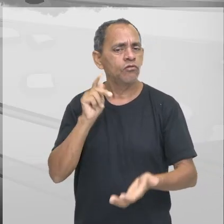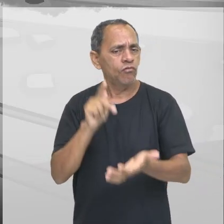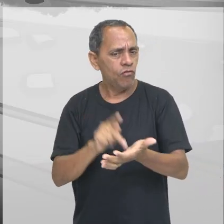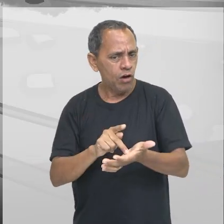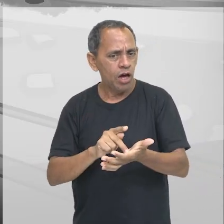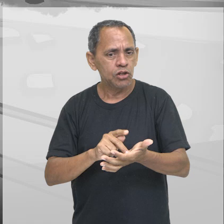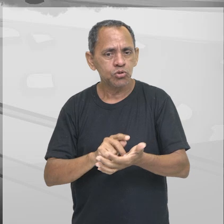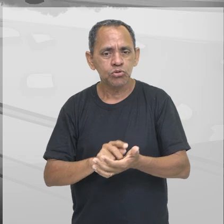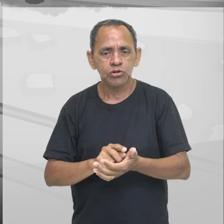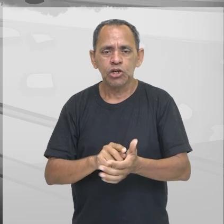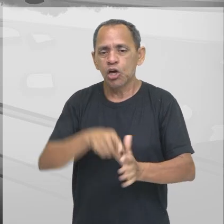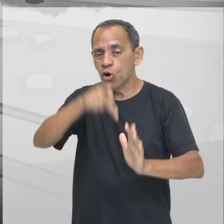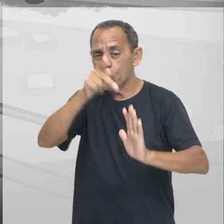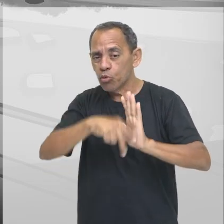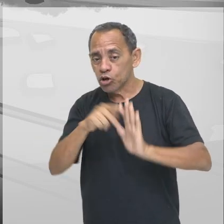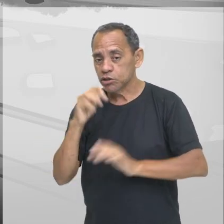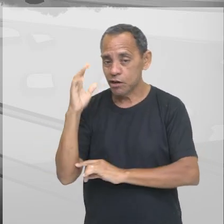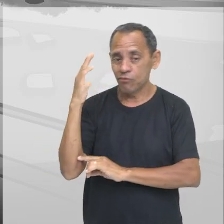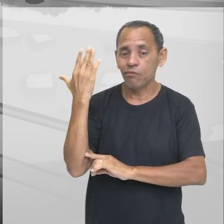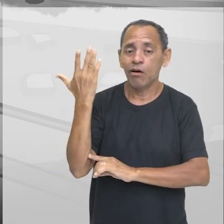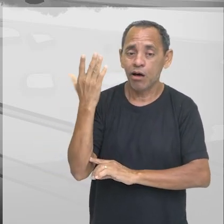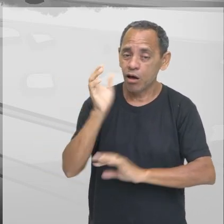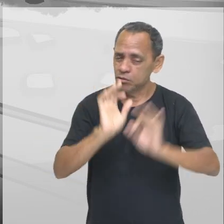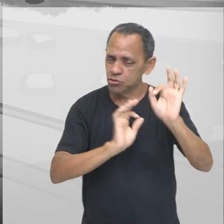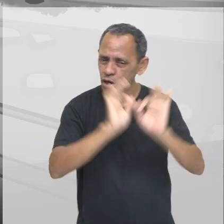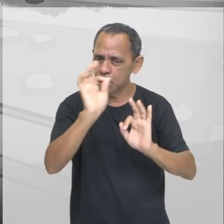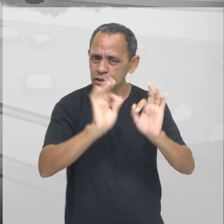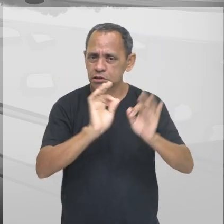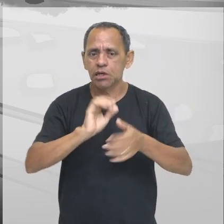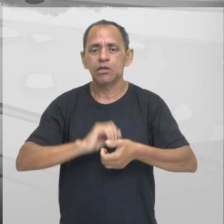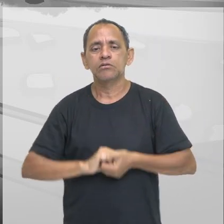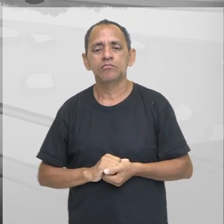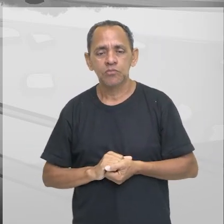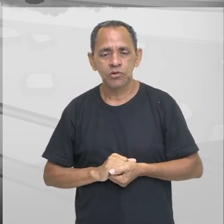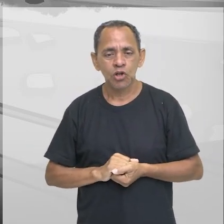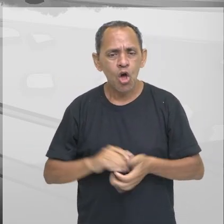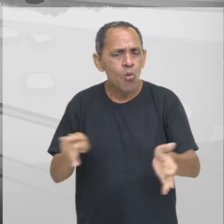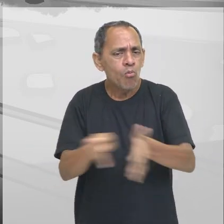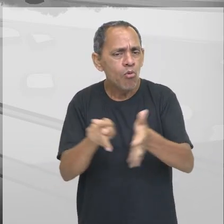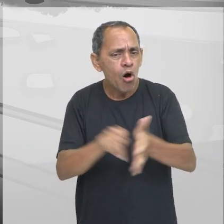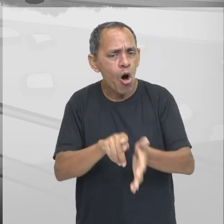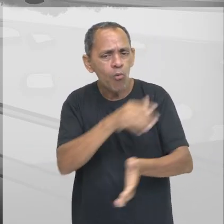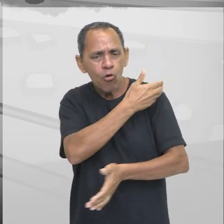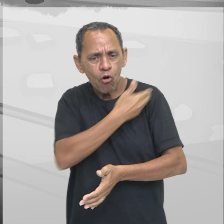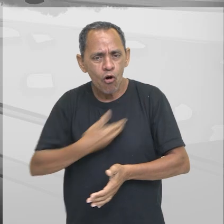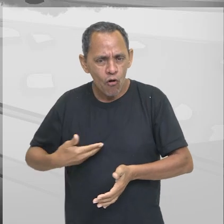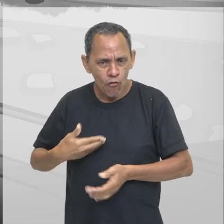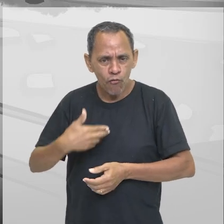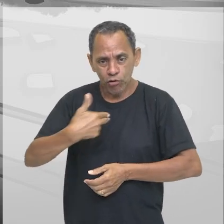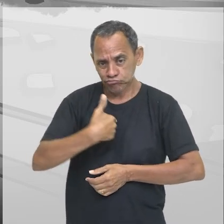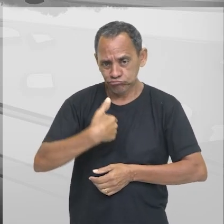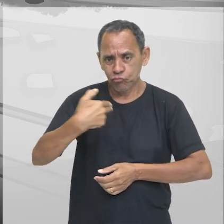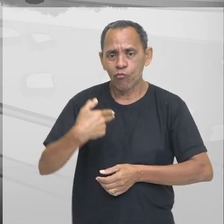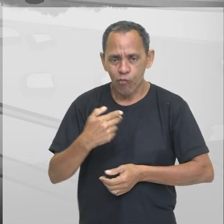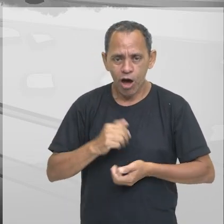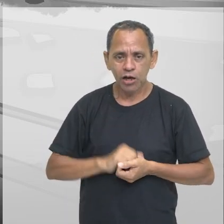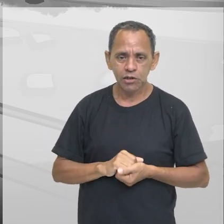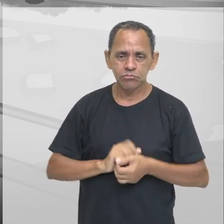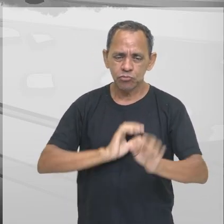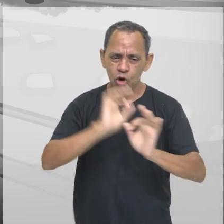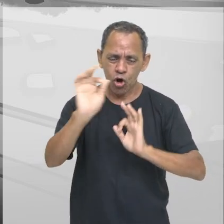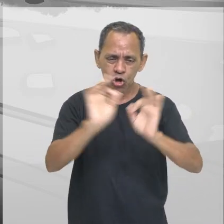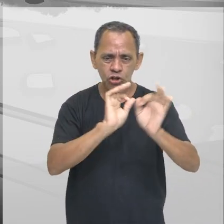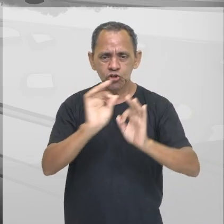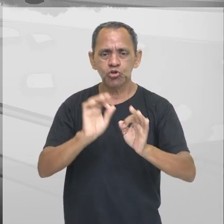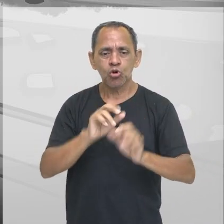Como assim, professor? Existia o pânico moral naquela época? O próprio governo Vargas implantou, junto à população e à